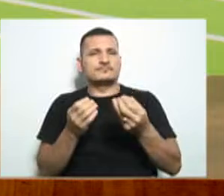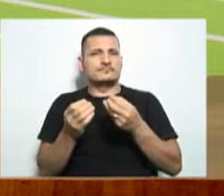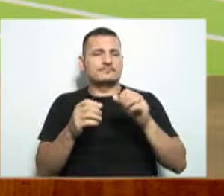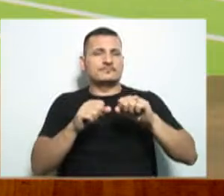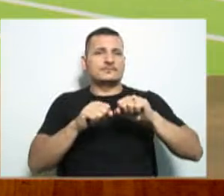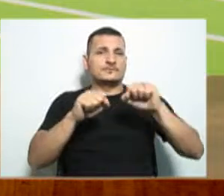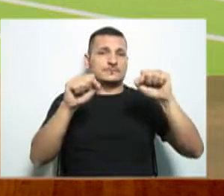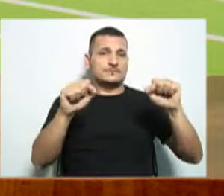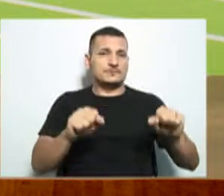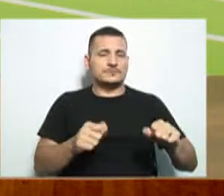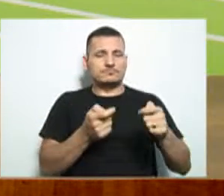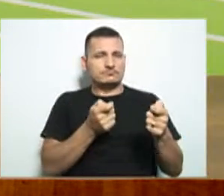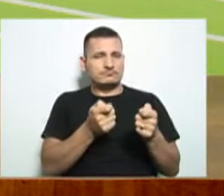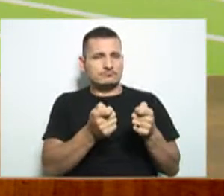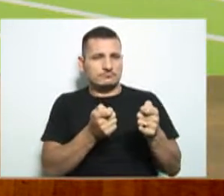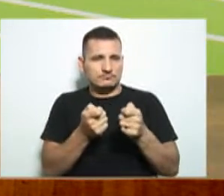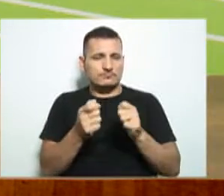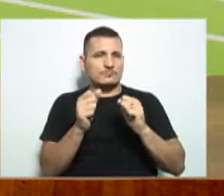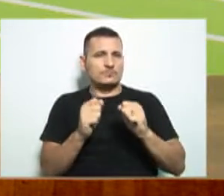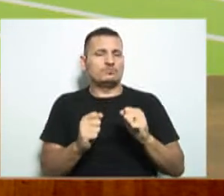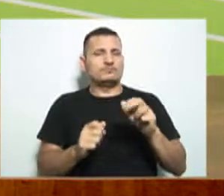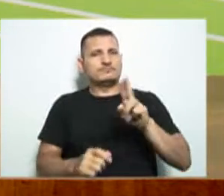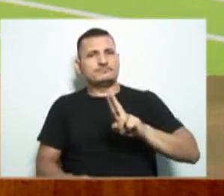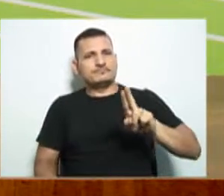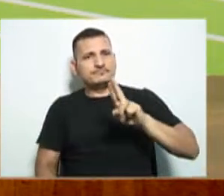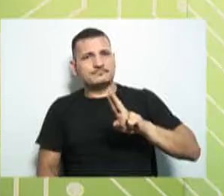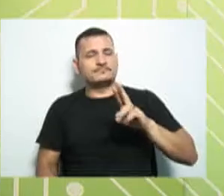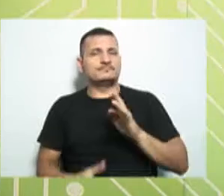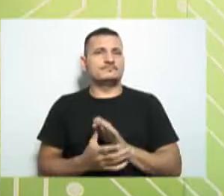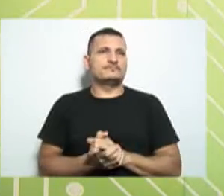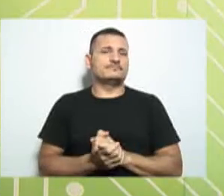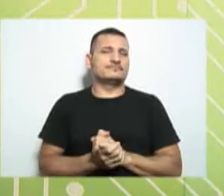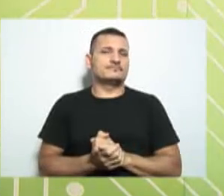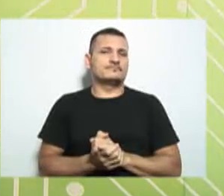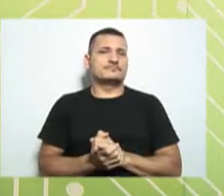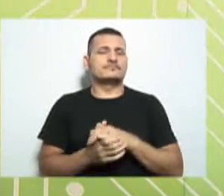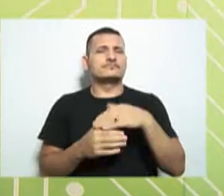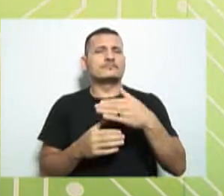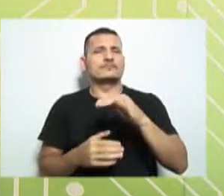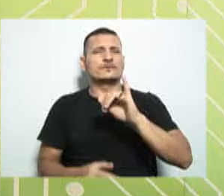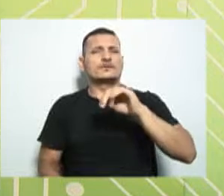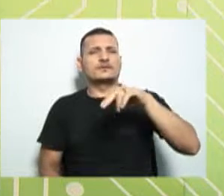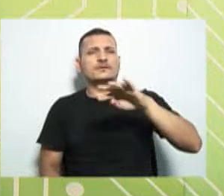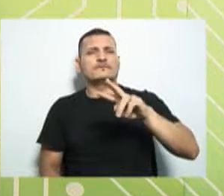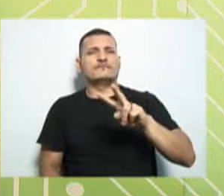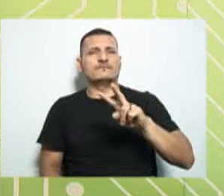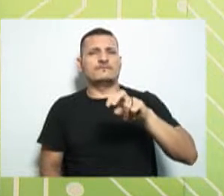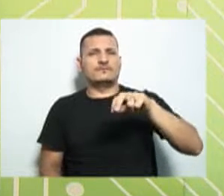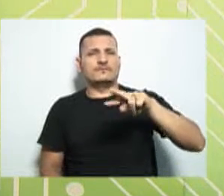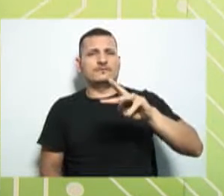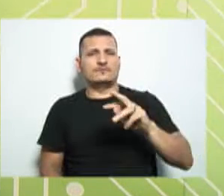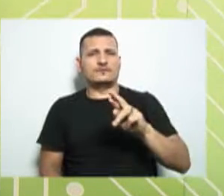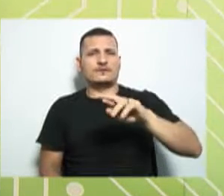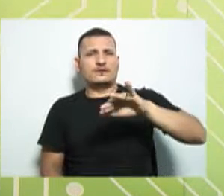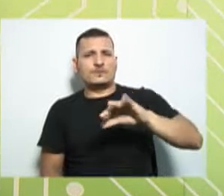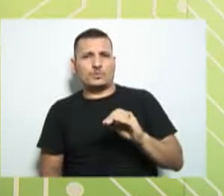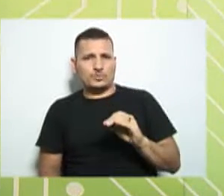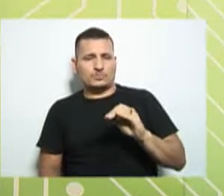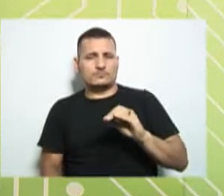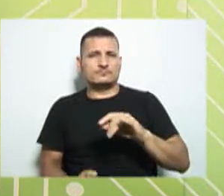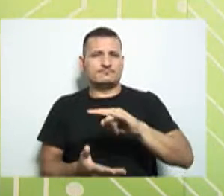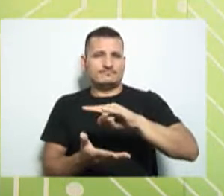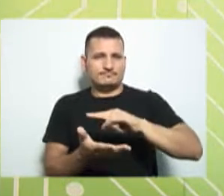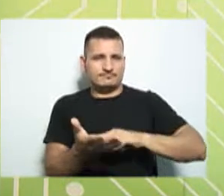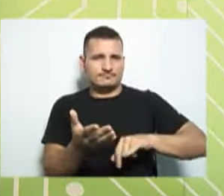você pode utilizar, certo? Certo. A questão do inventário, quando você deve fazer um inventário, funciona